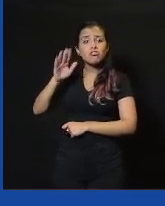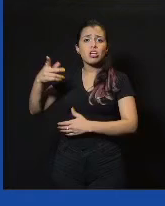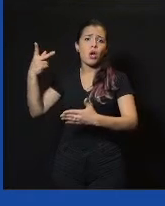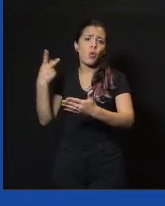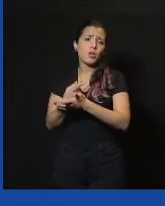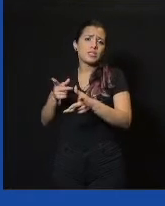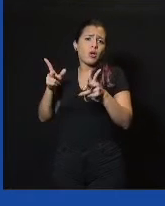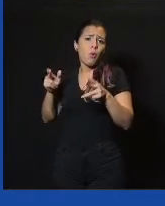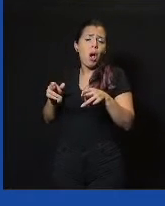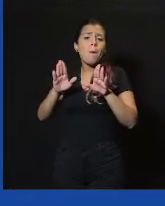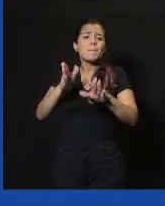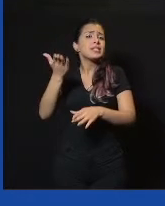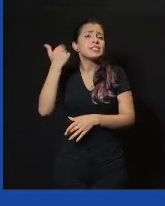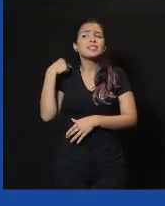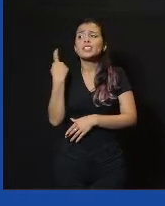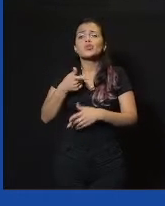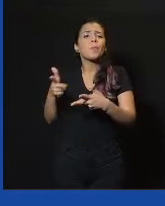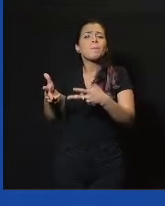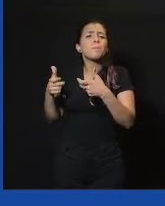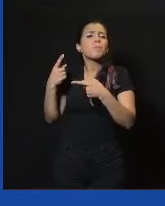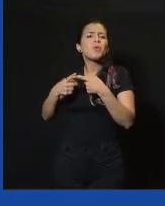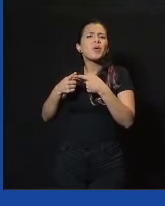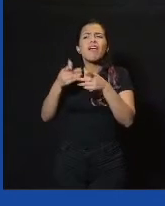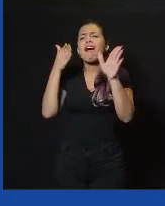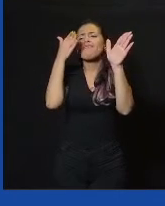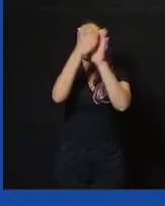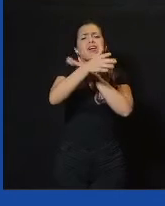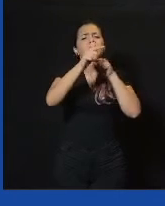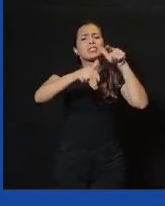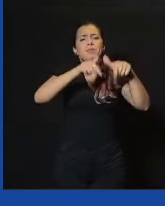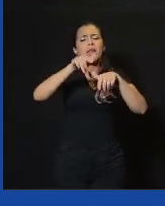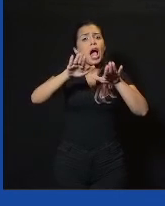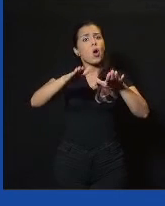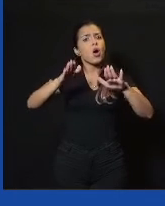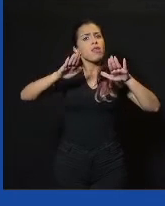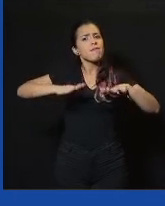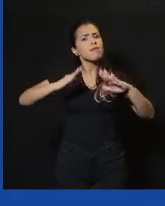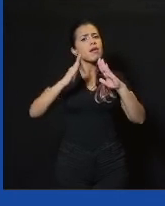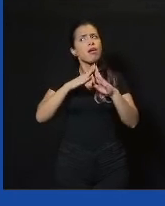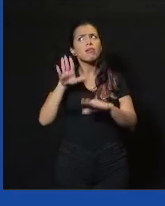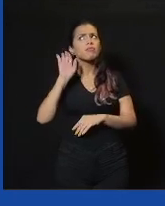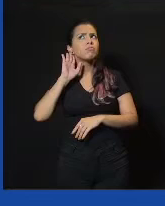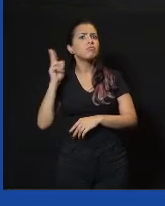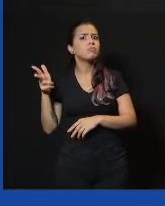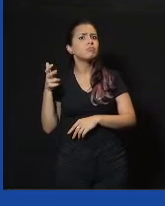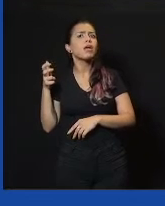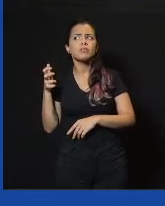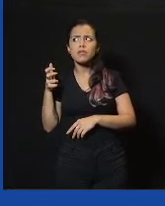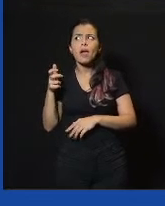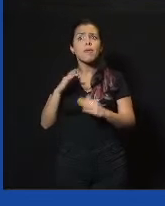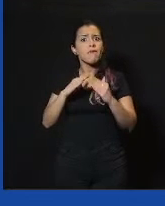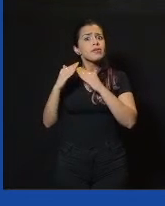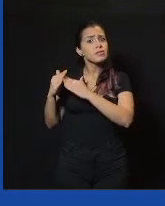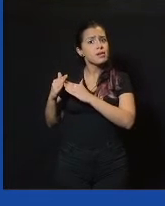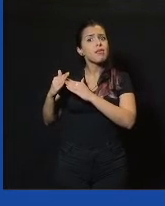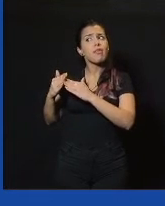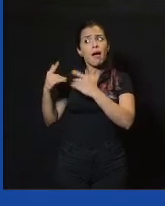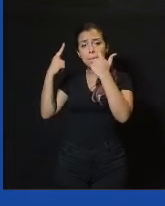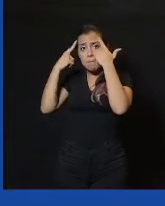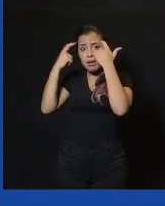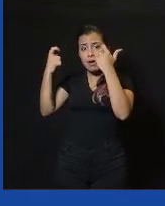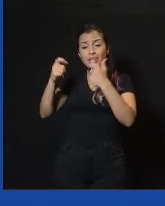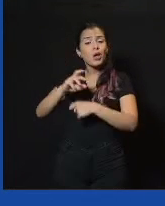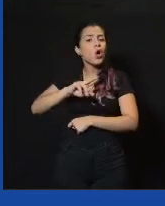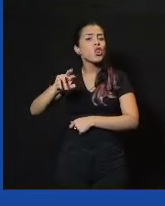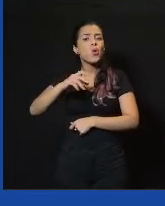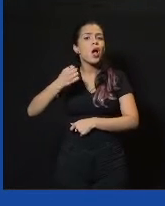trabalhar, E a gente não se encontrava. Então, agora eu consigo ouvir. Não foram números que aumentaram. Agora as pessoas, elas estão em casa,